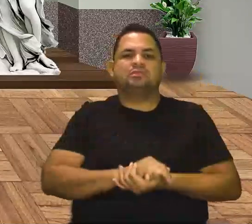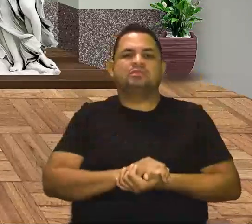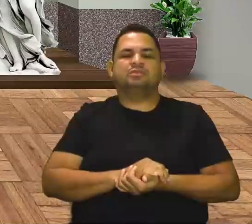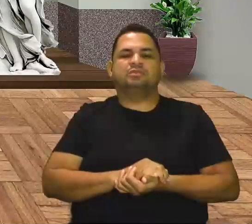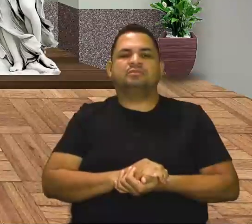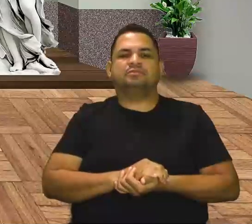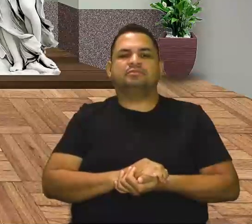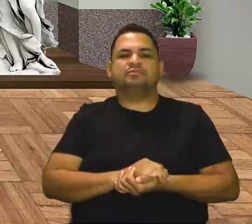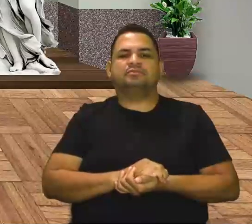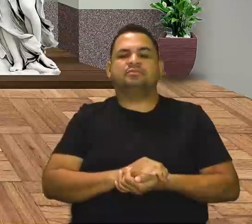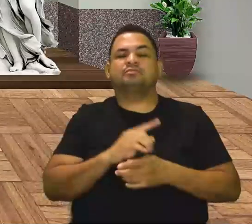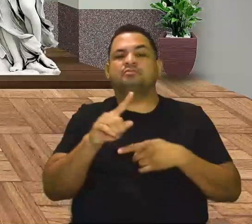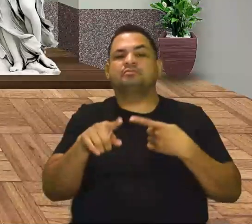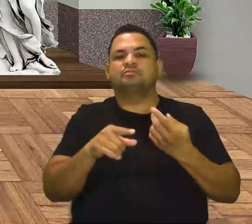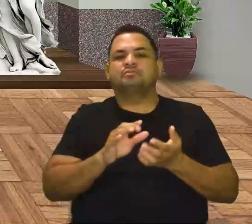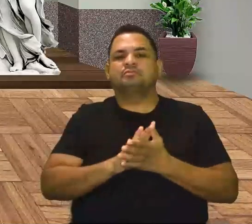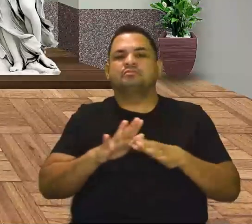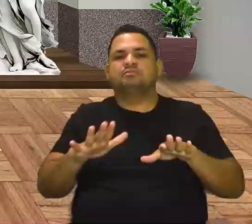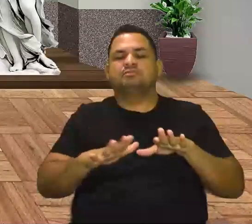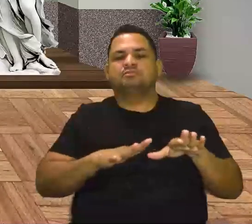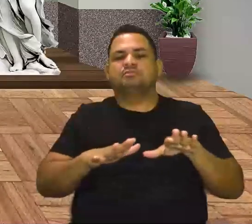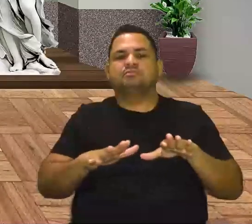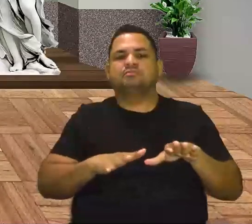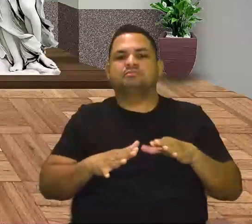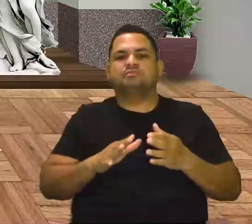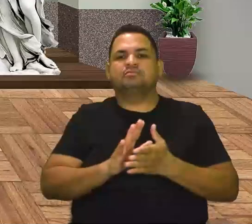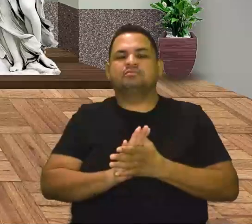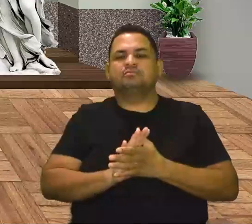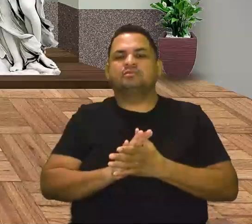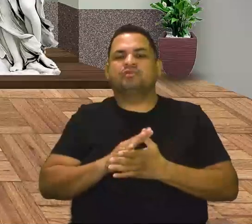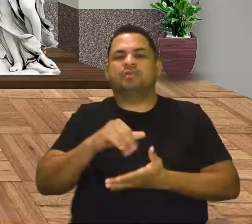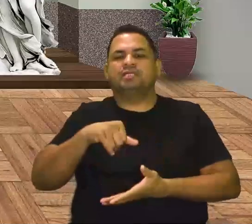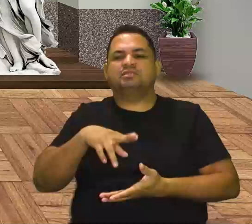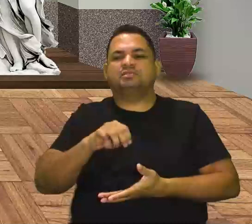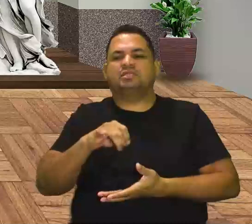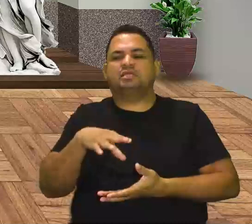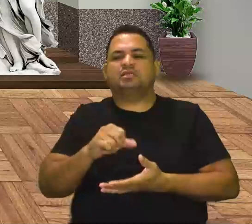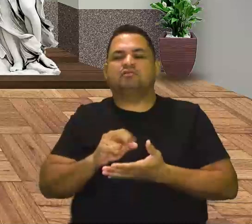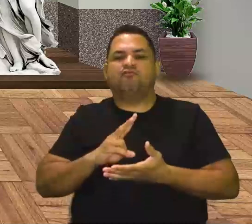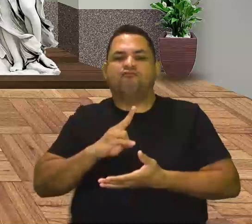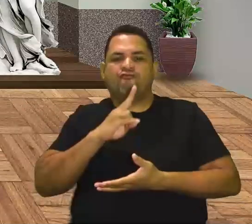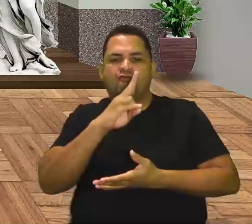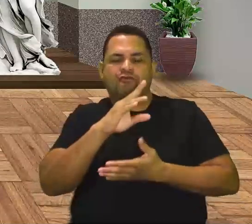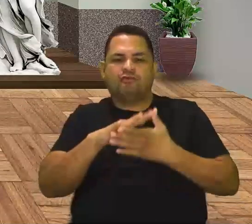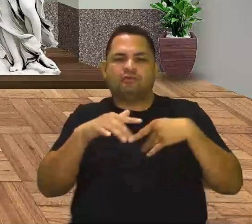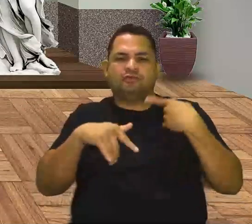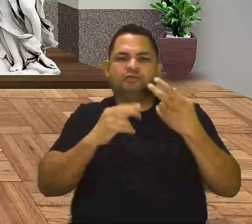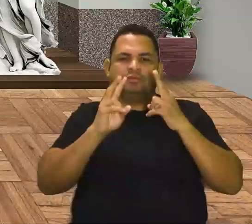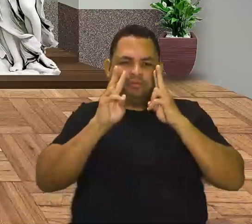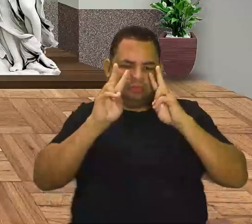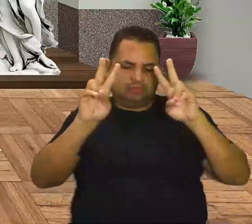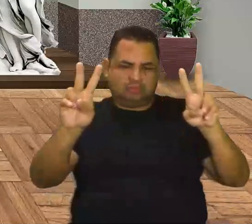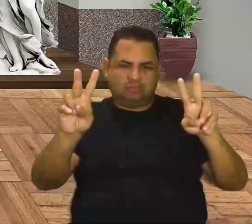Então, lá é um movimento messiânico muito forte. E dentro dessa